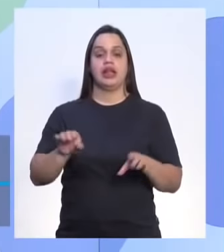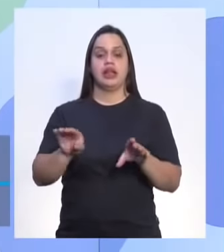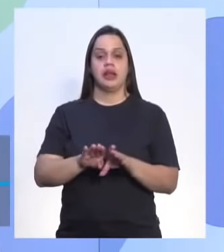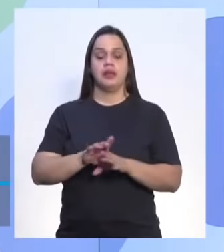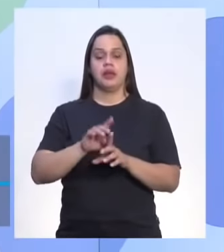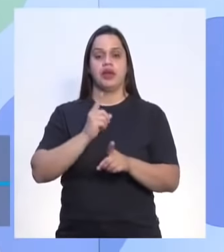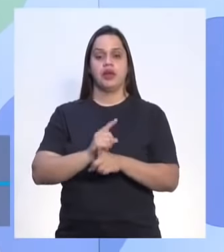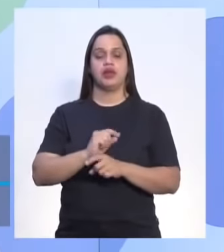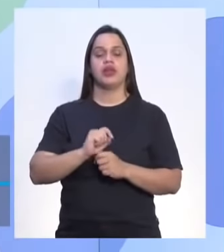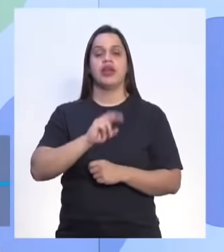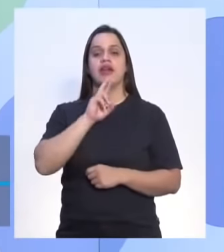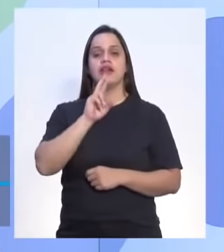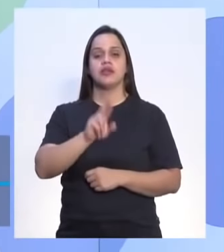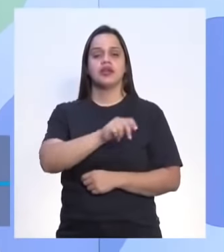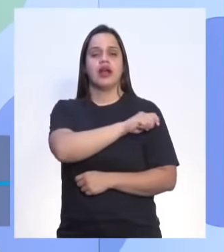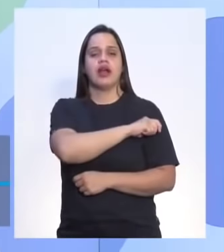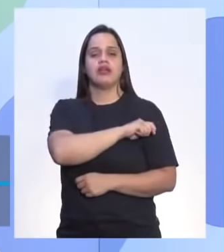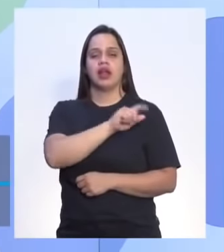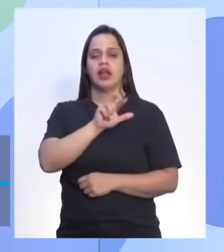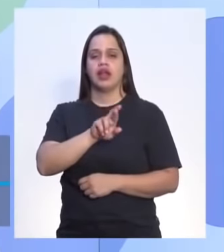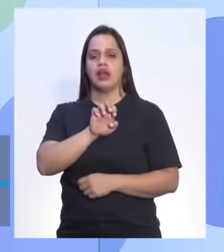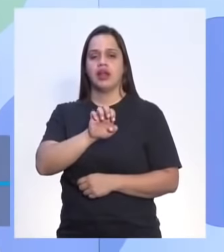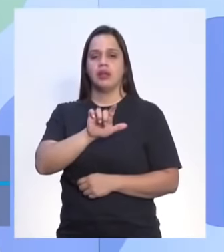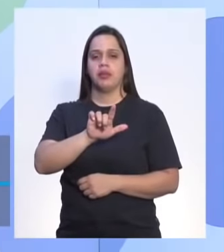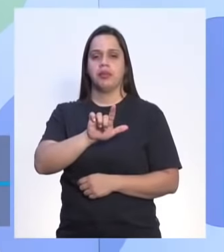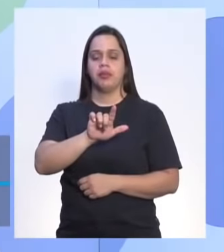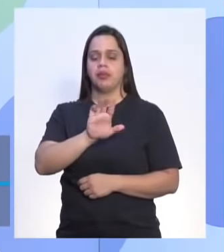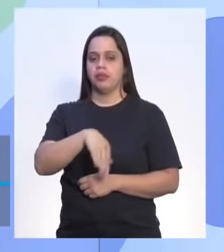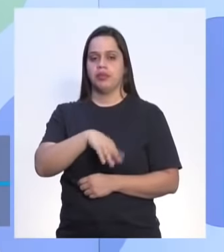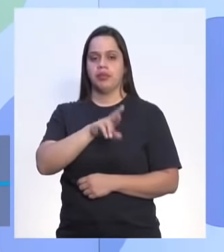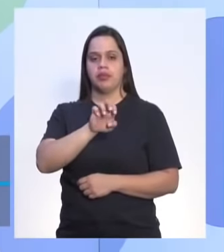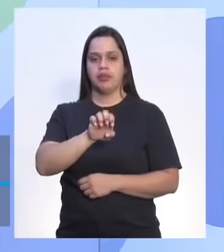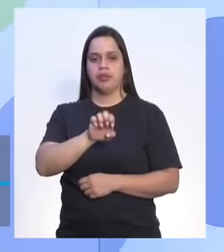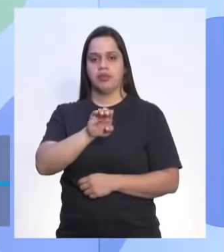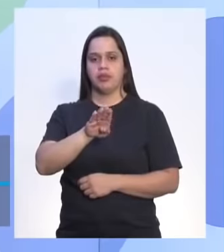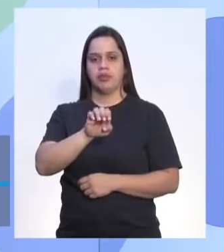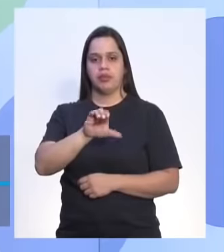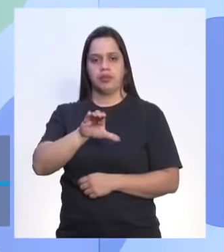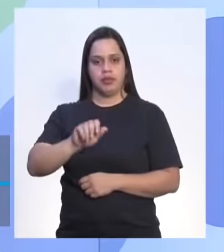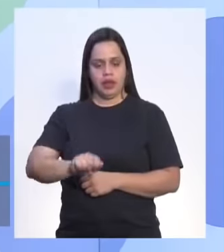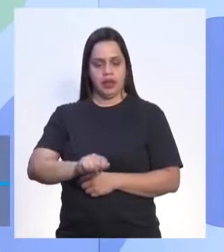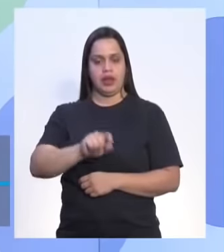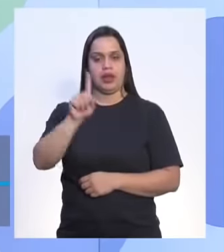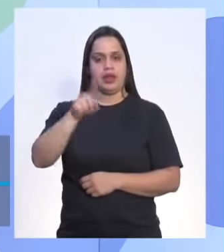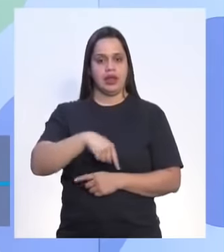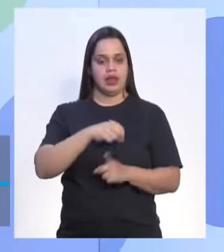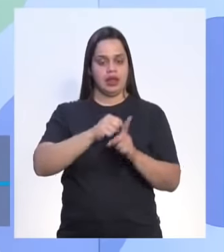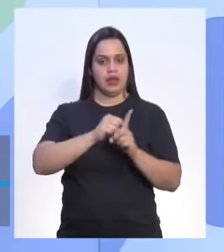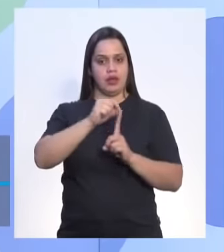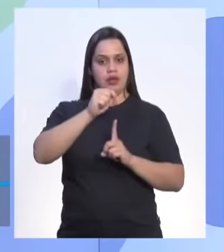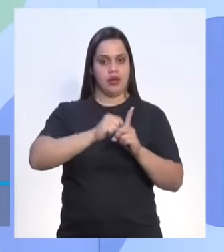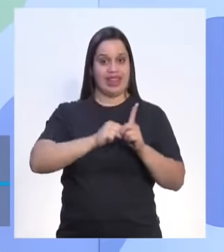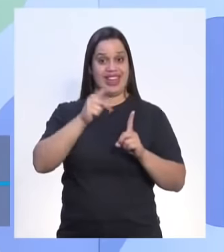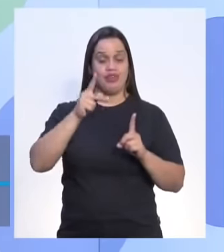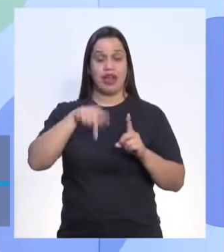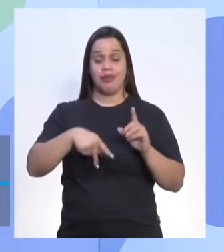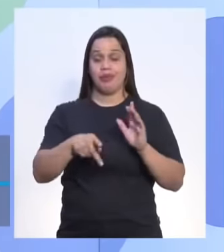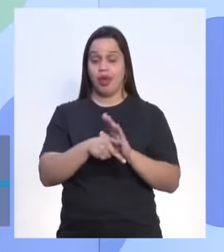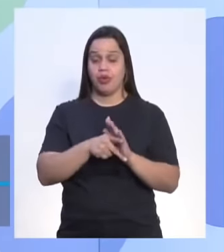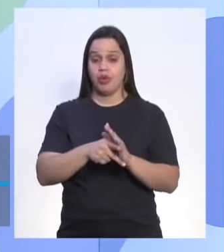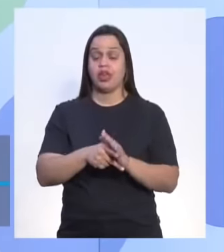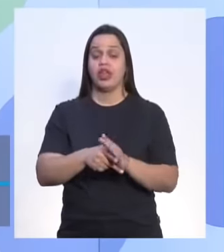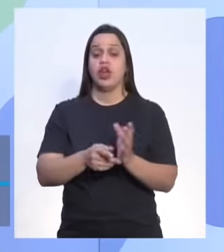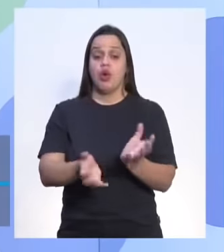encontrei a da Rebeca. Ela colocou graus Celsius, que era para medir a temperatura do forno. Uh-huh. Então,